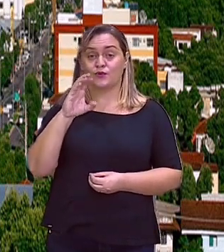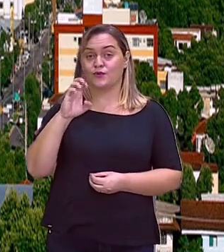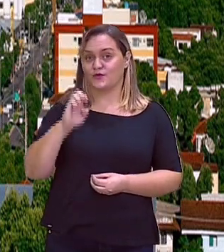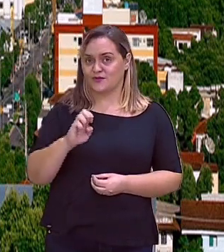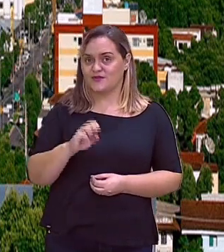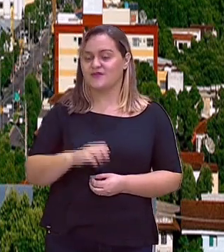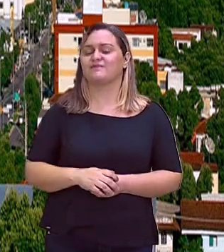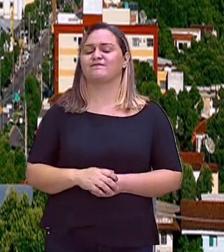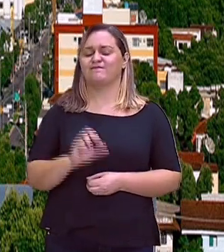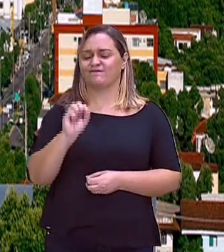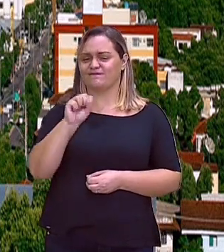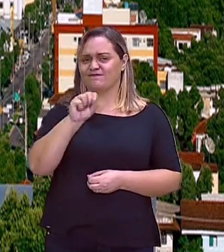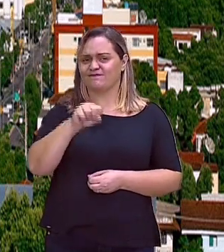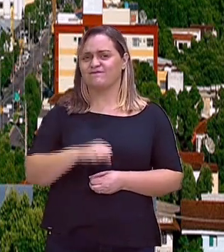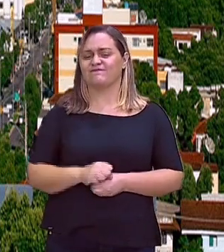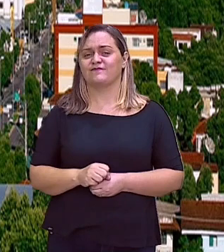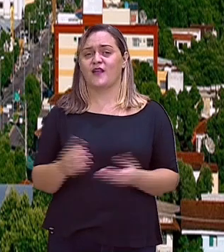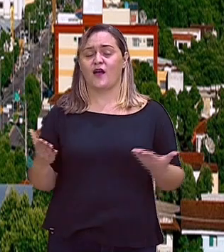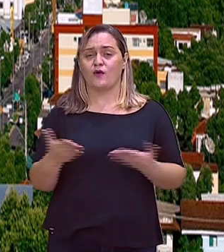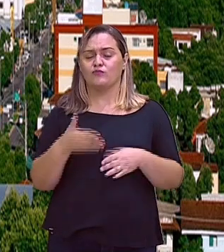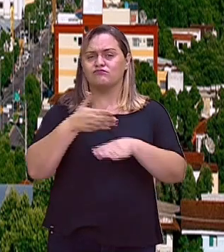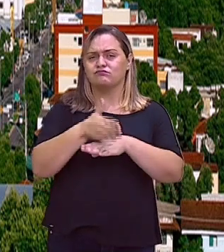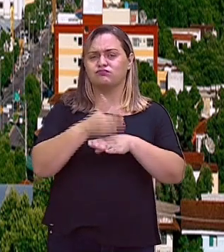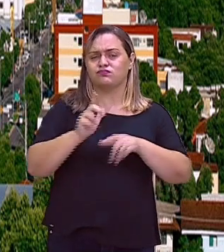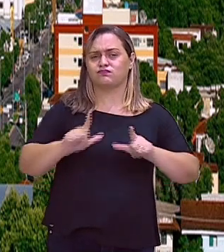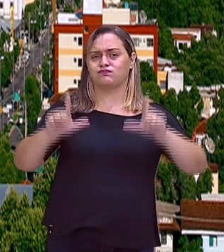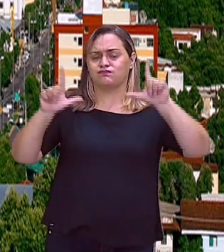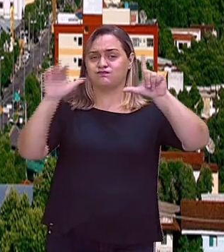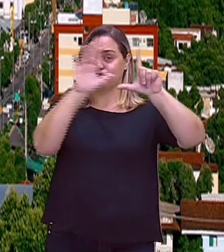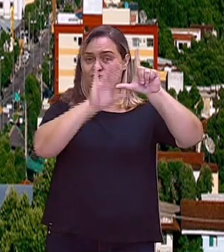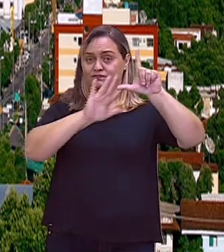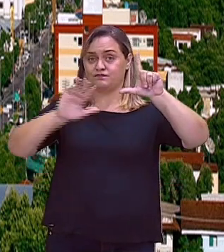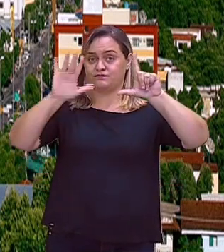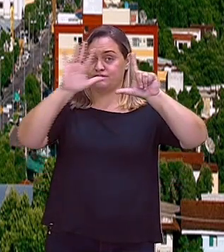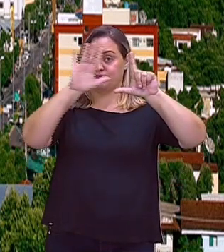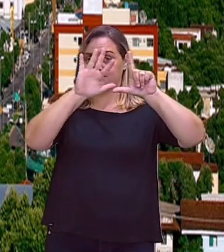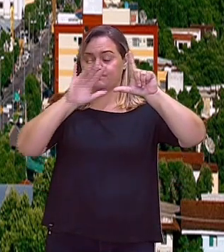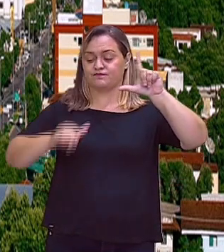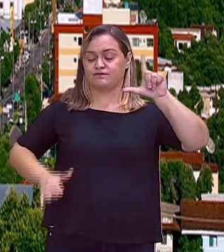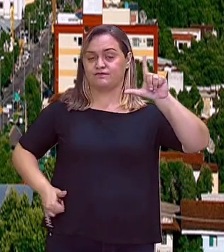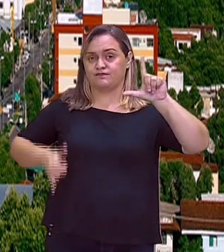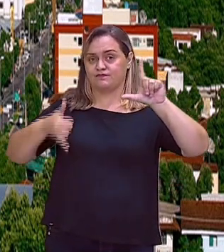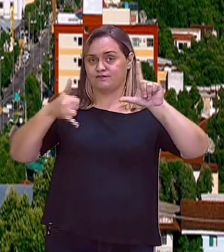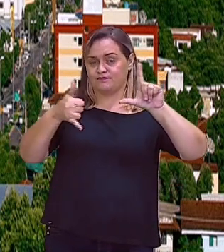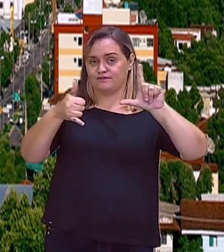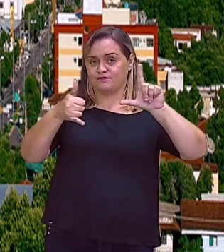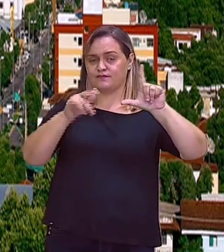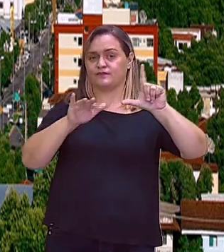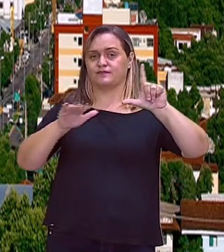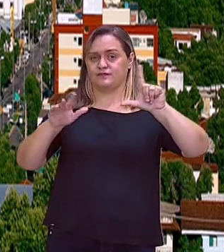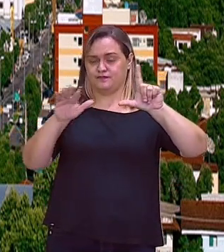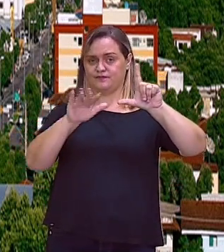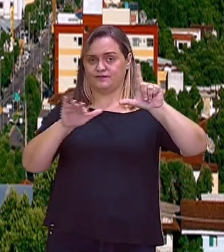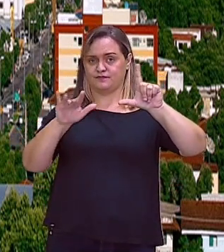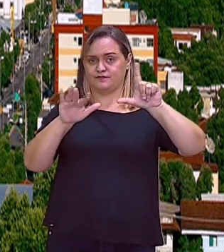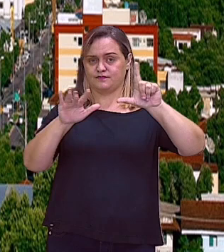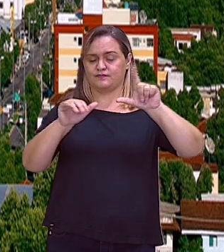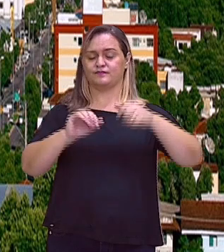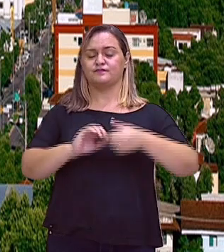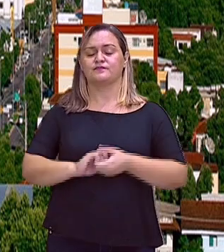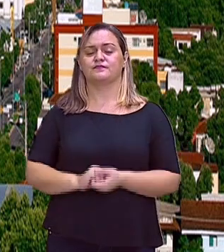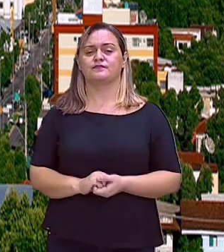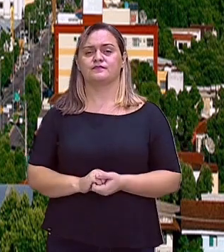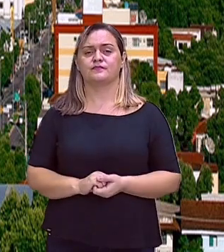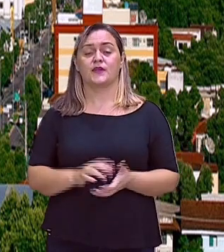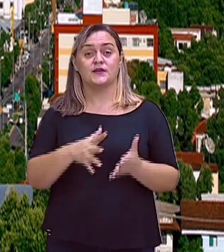acessar Nossa plataforma smed TV aponte a câmera do seu celular na imagem do QR Code que aparece aqui no